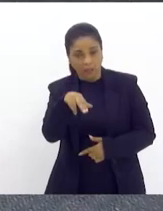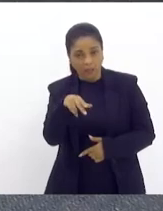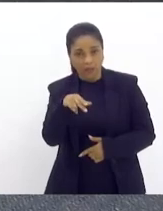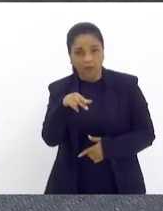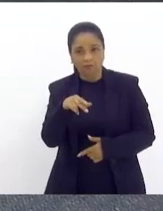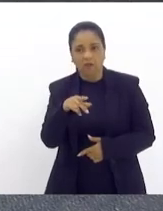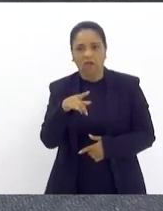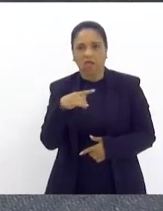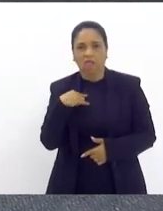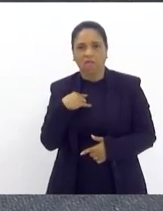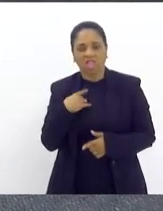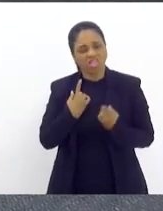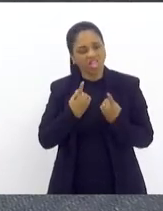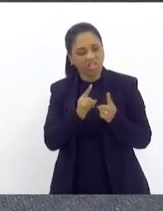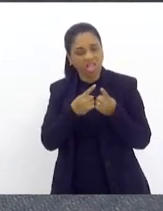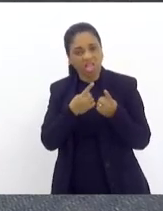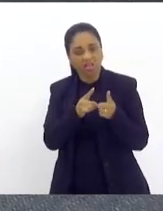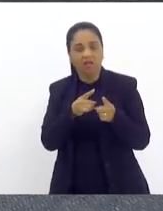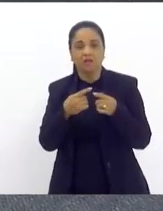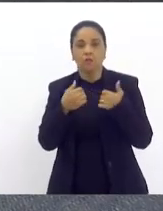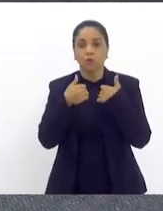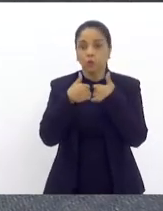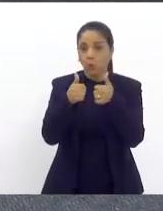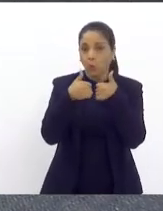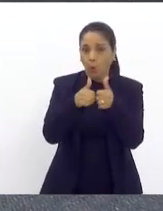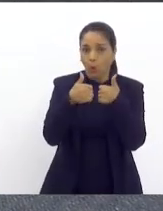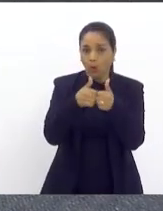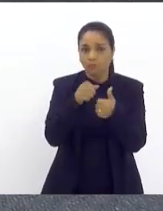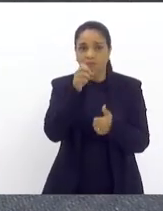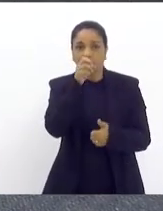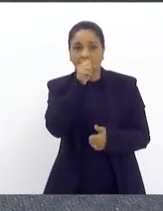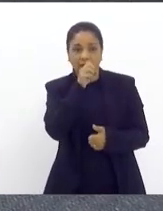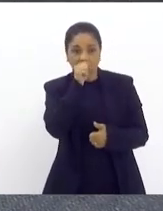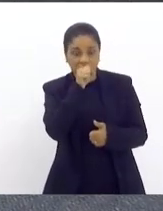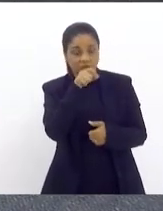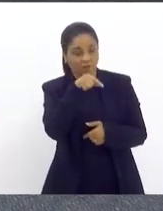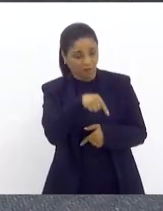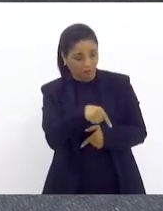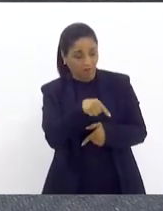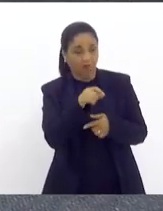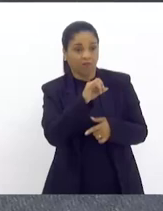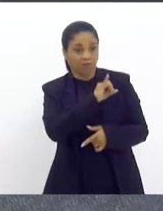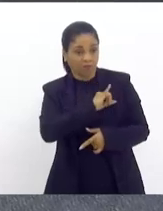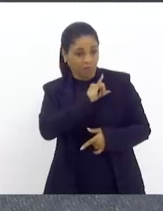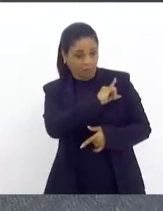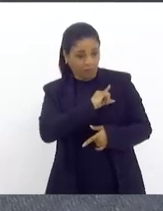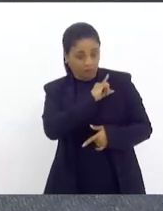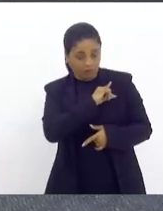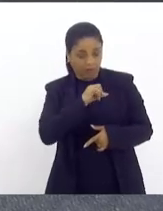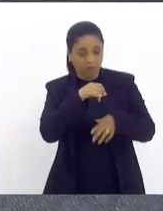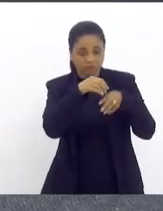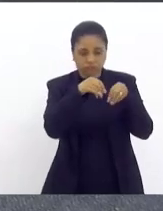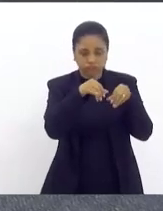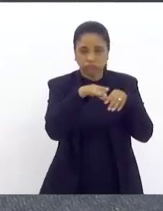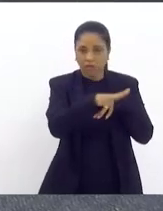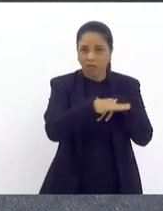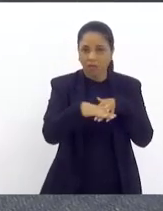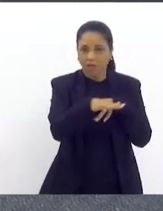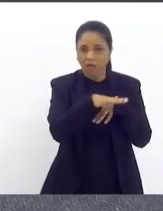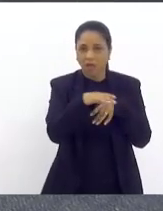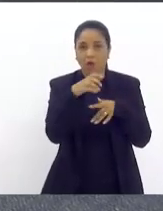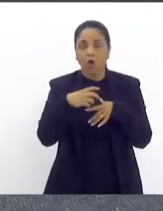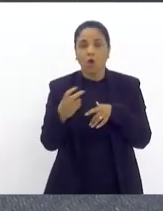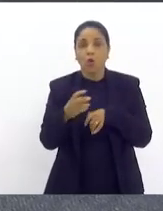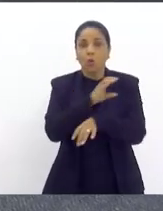do ônibus laranjinha dizer para ela que tava da laranja e que essa é uma cultura da cidade